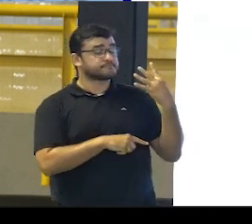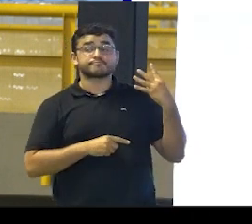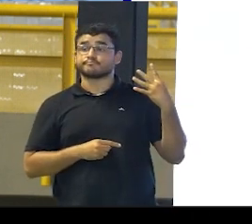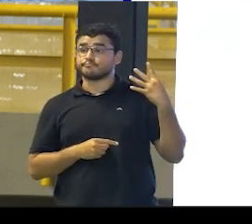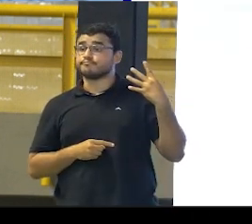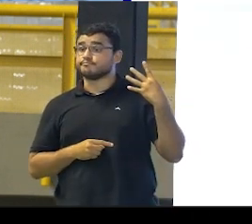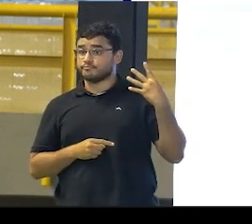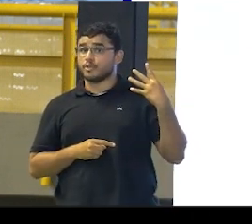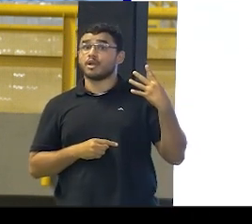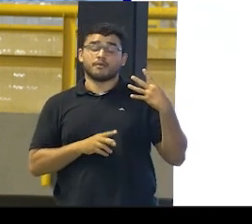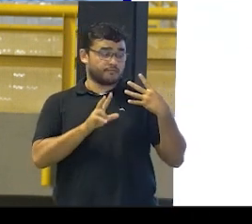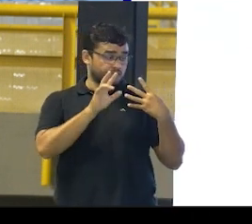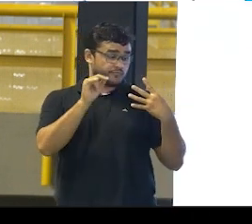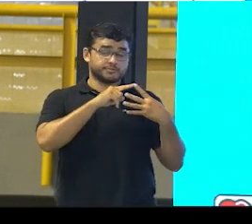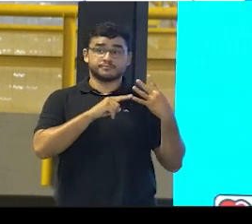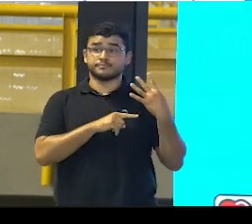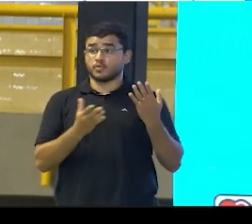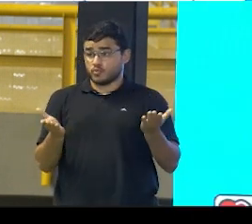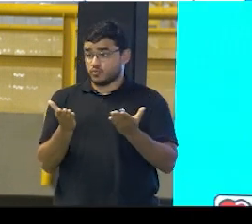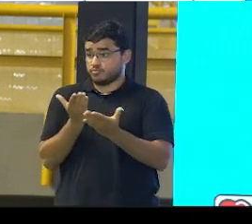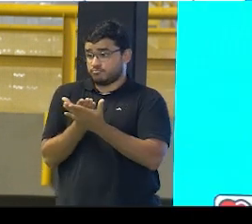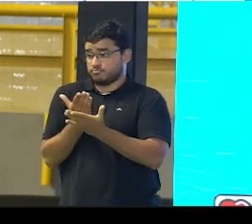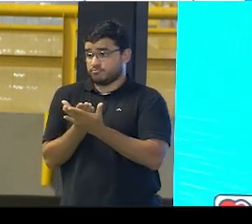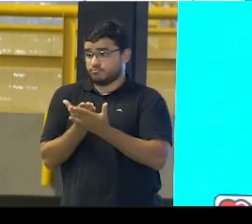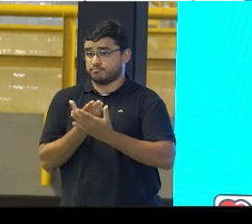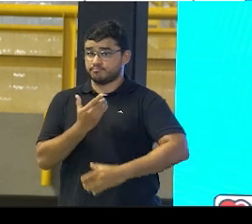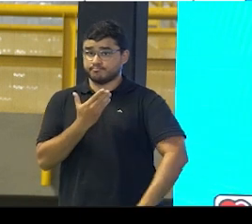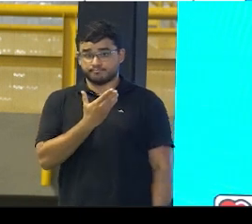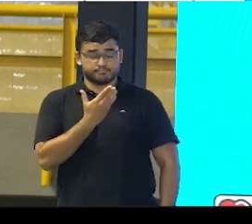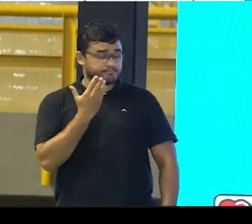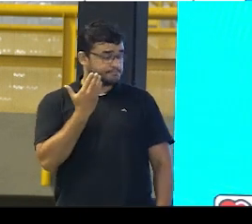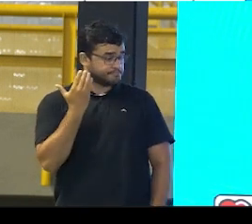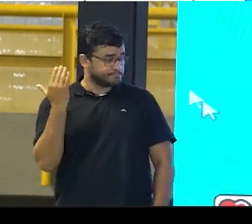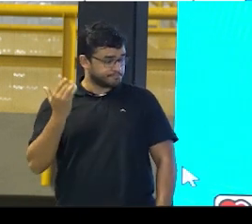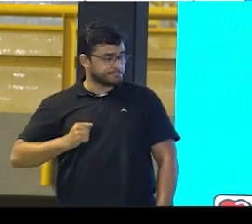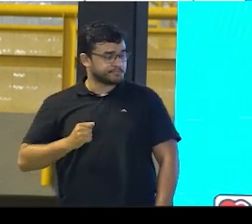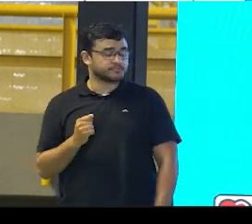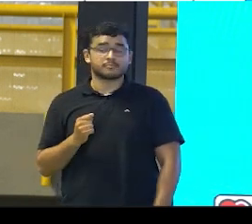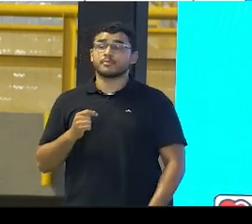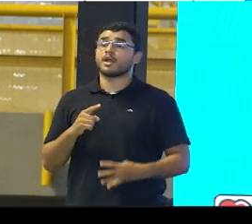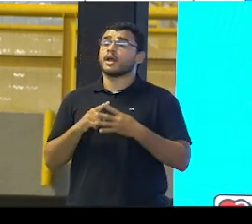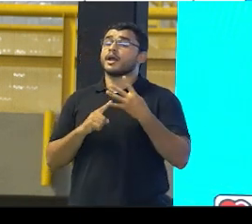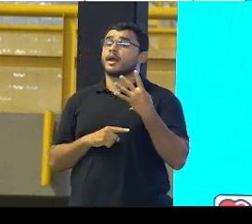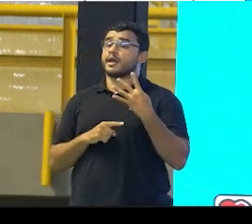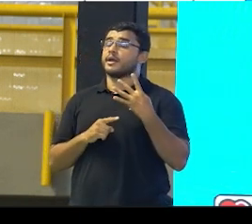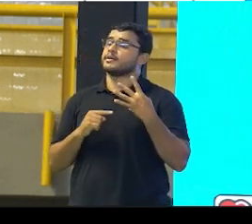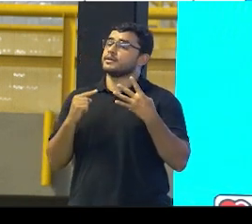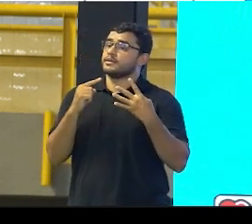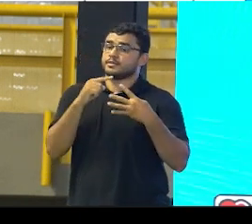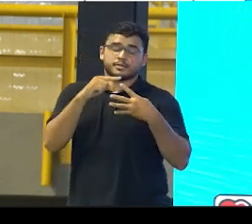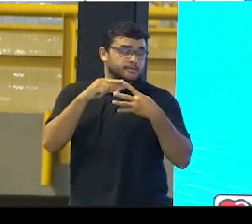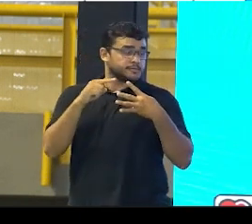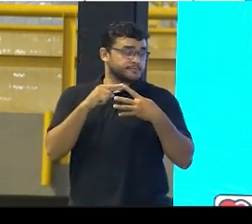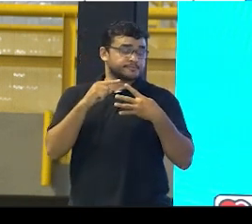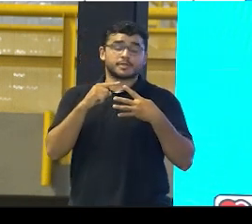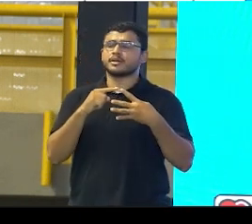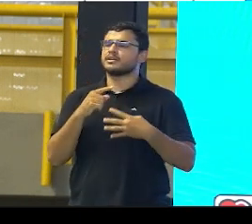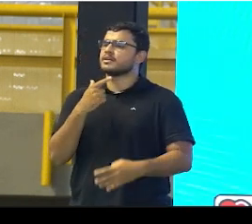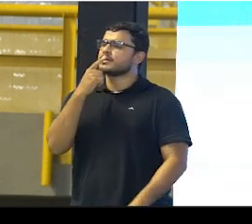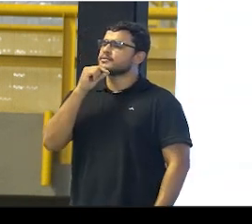tá certo? Áreas das figuras planas. Quando a gente fala de Pitágoras, o famoso teorema